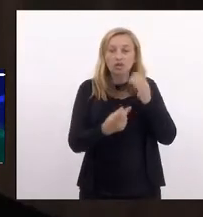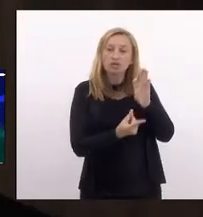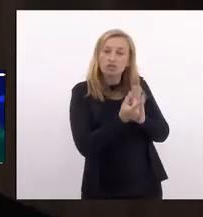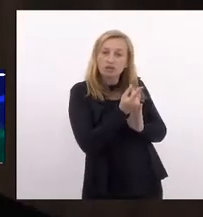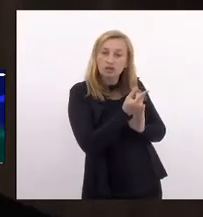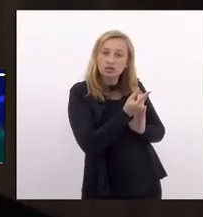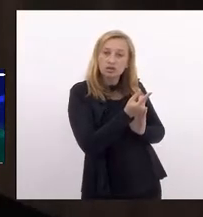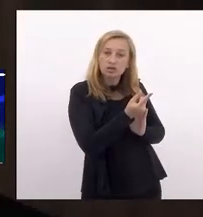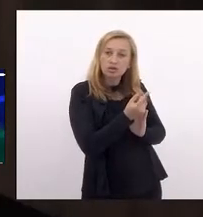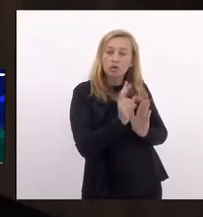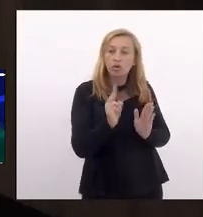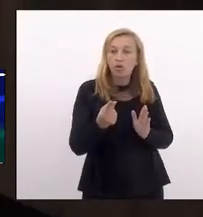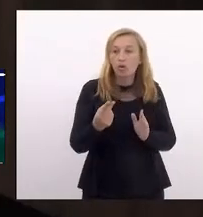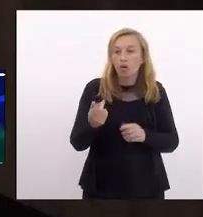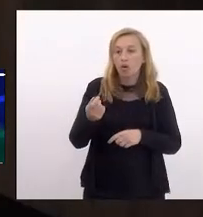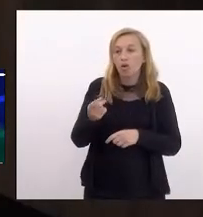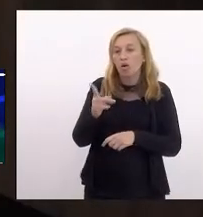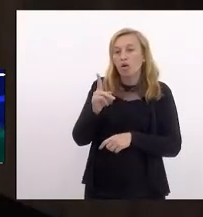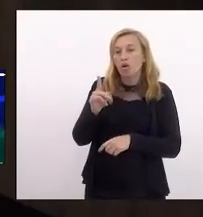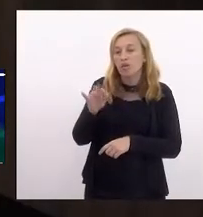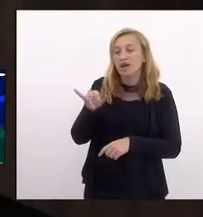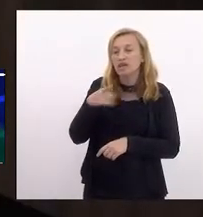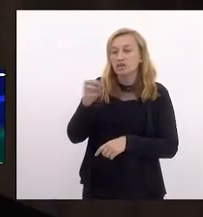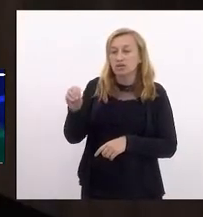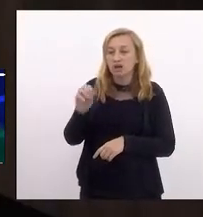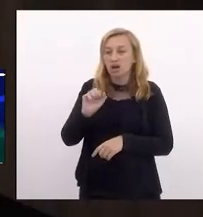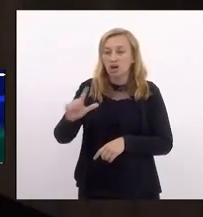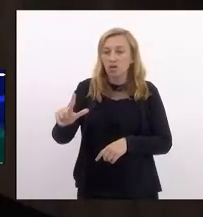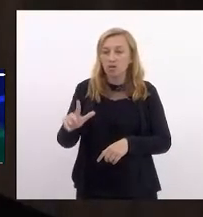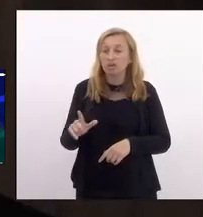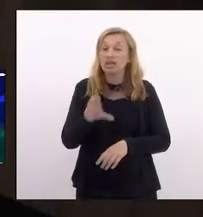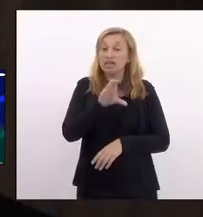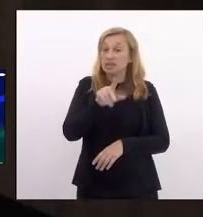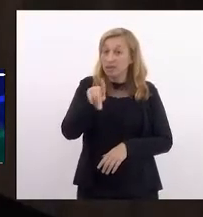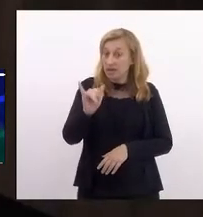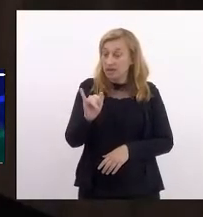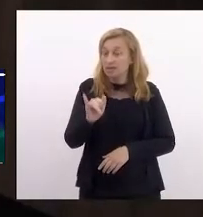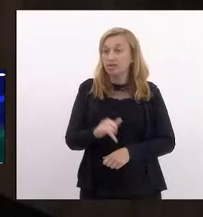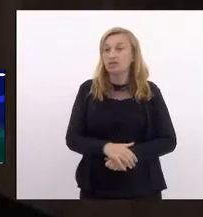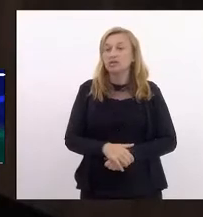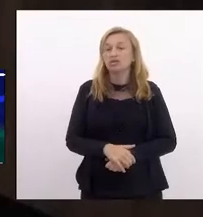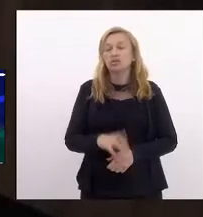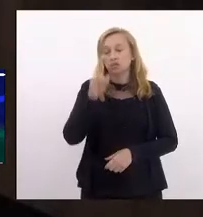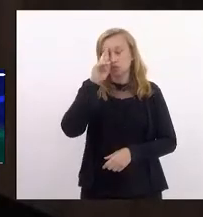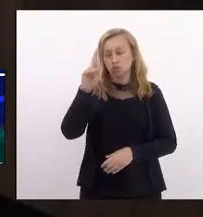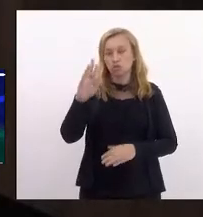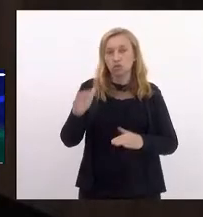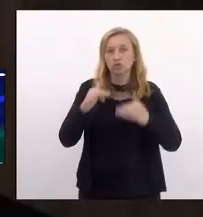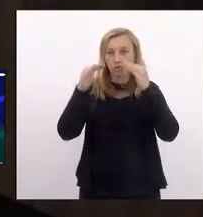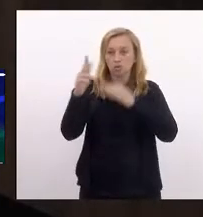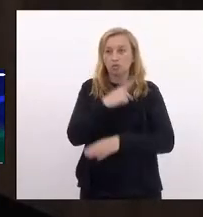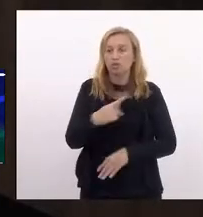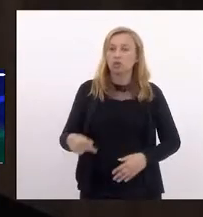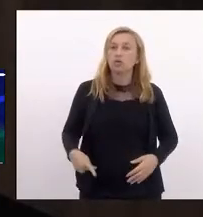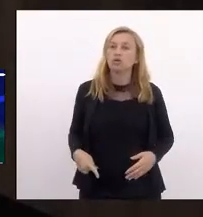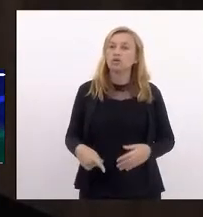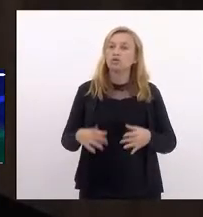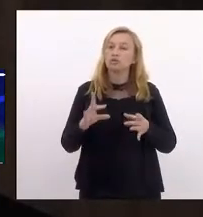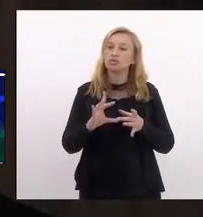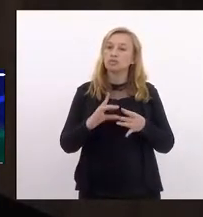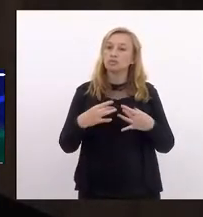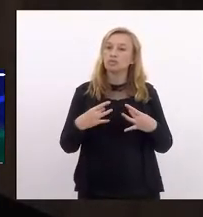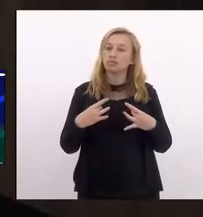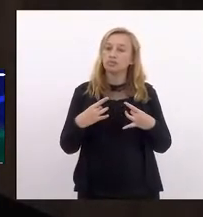financeiro operacional na CPI vossa excelência' nos botou à